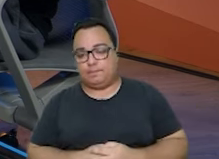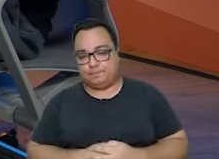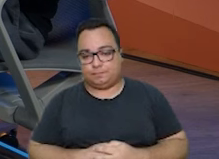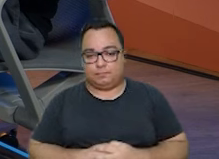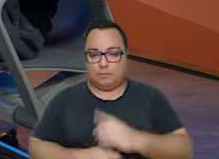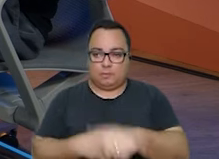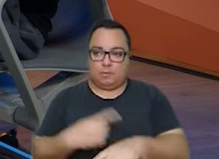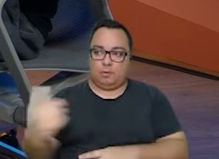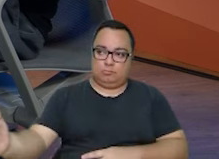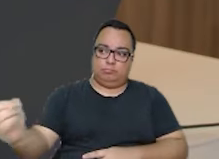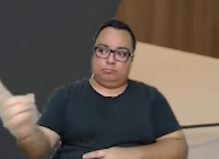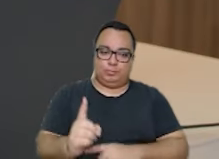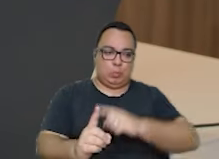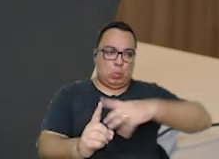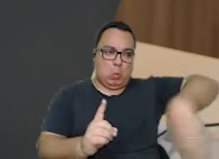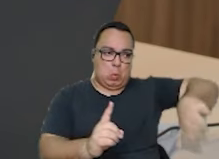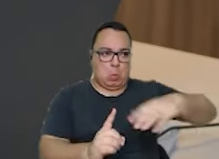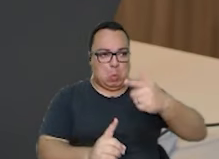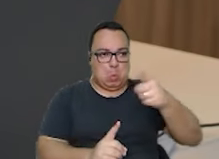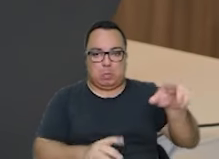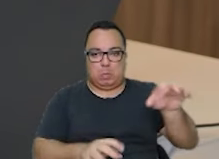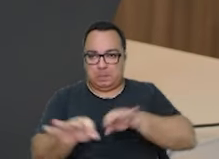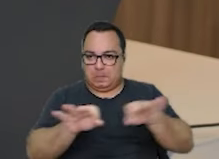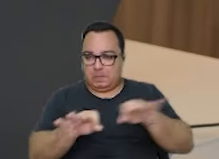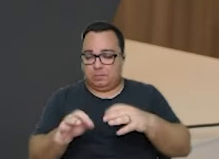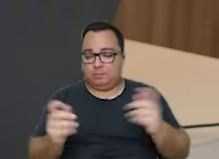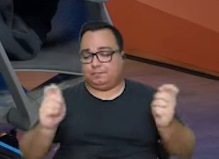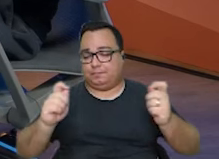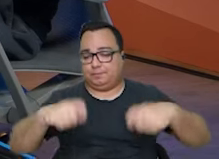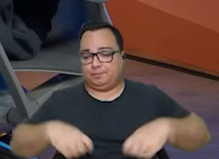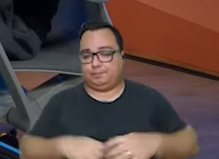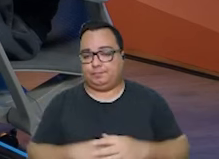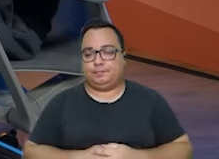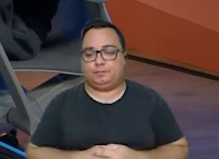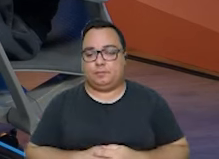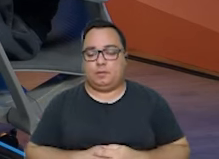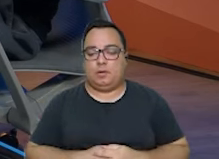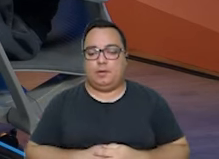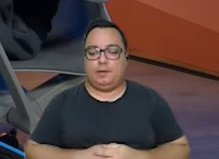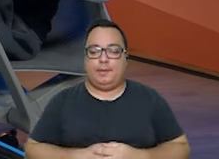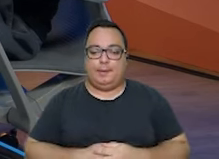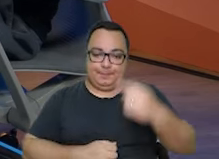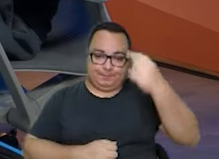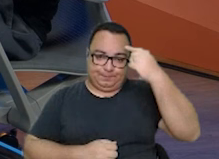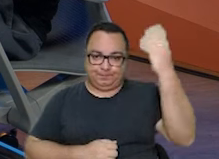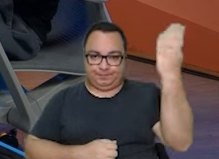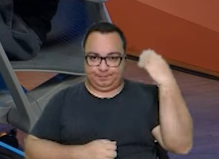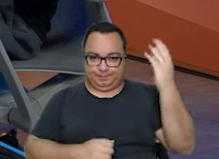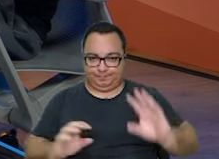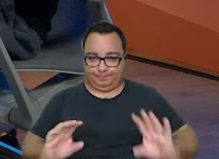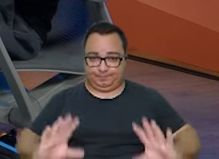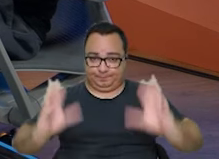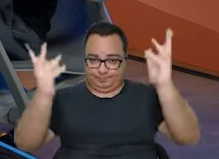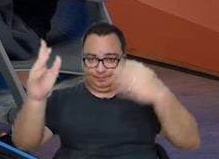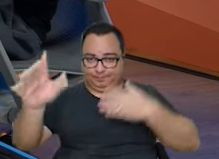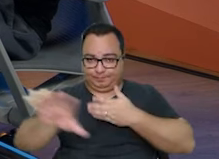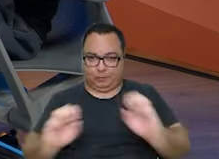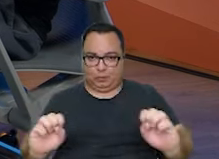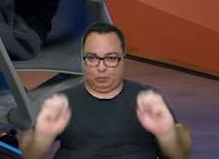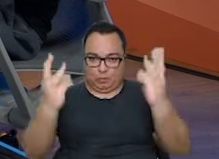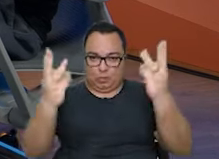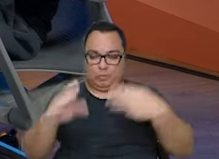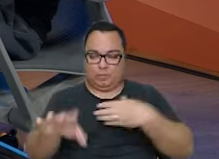para um outro ambiente dependendo do tipo de venda nós tivemos um Case eu lembro eu tive num evento e foi comentado inclusive um